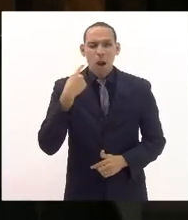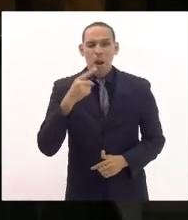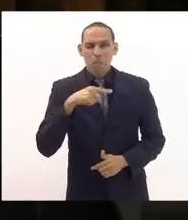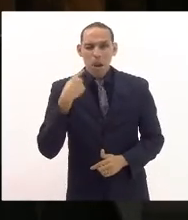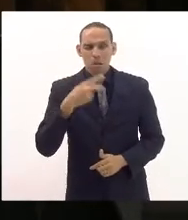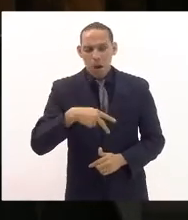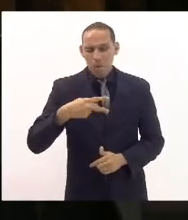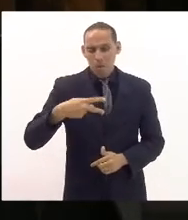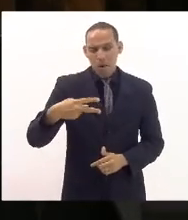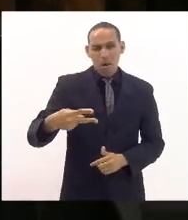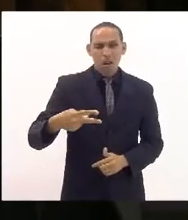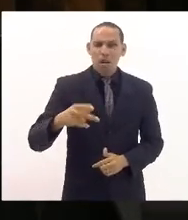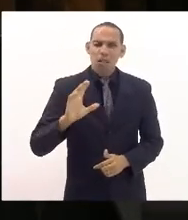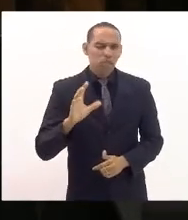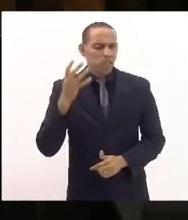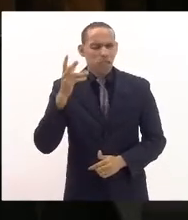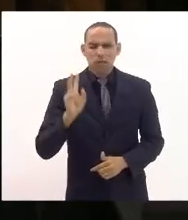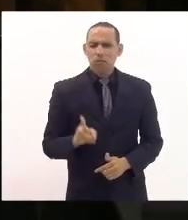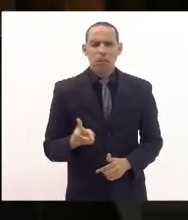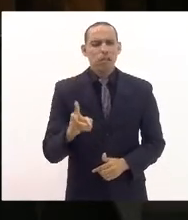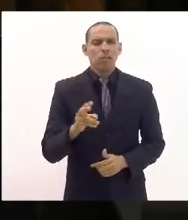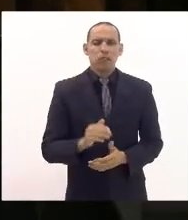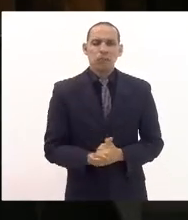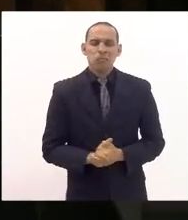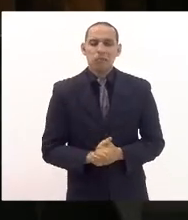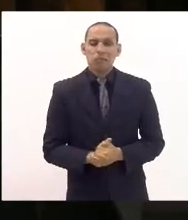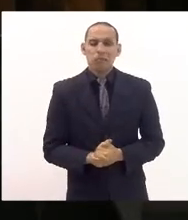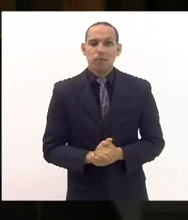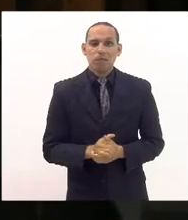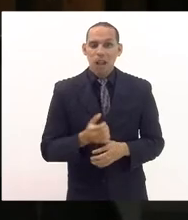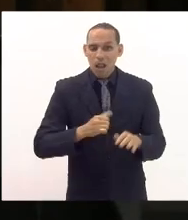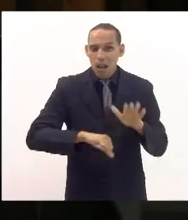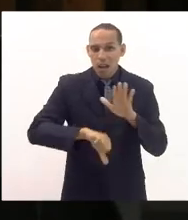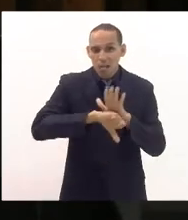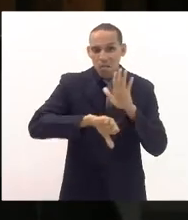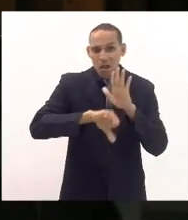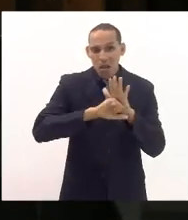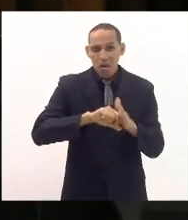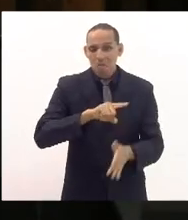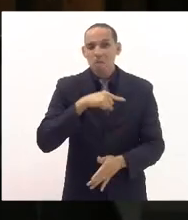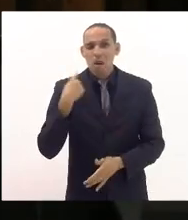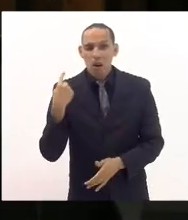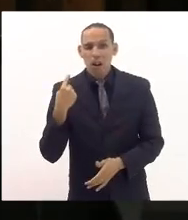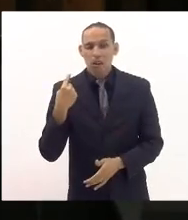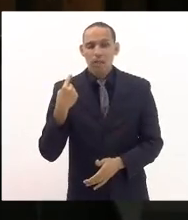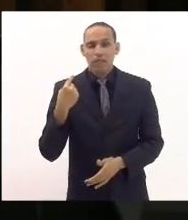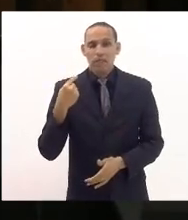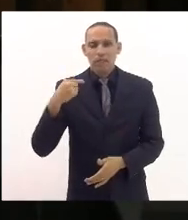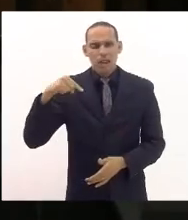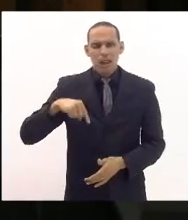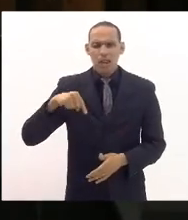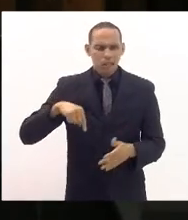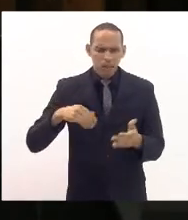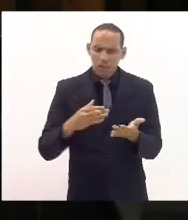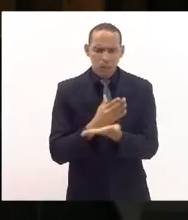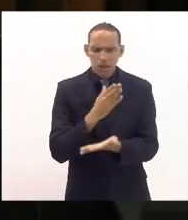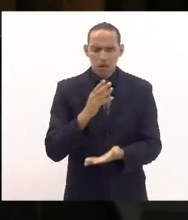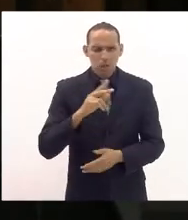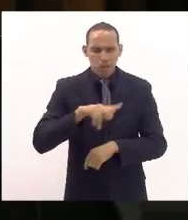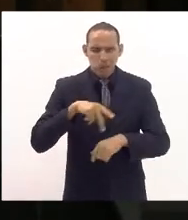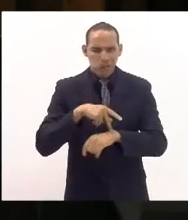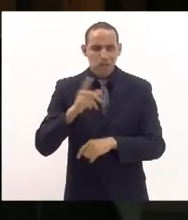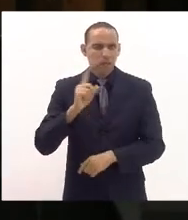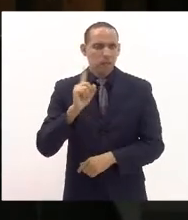é sempre trágico EA pena de morte não tá e sancionada